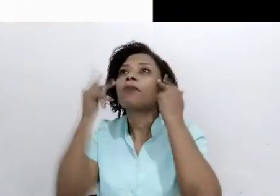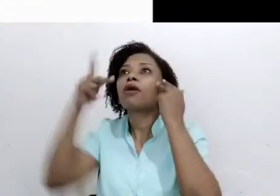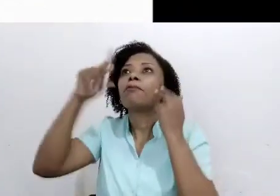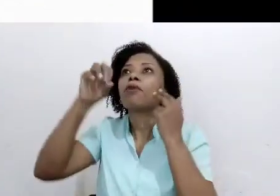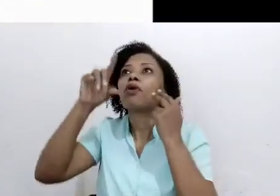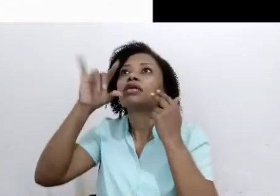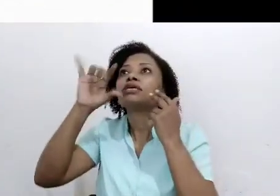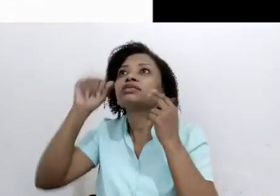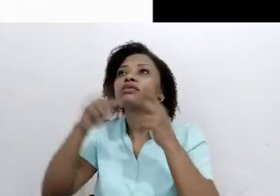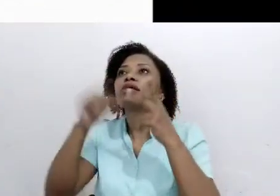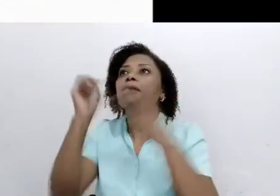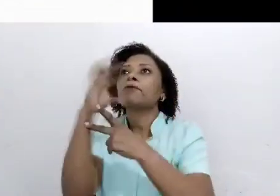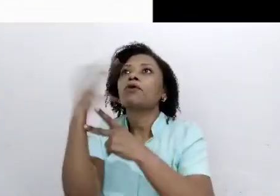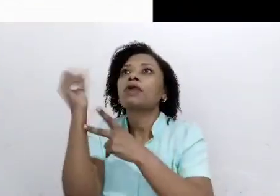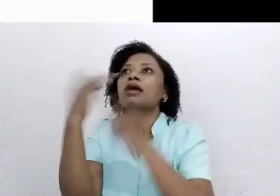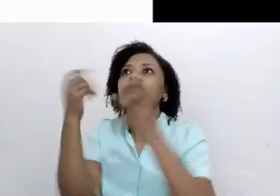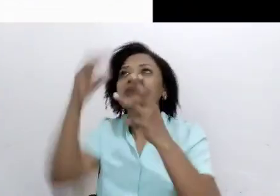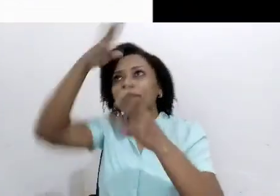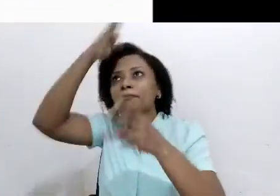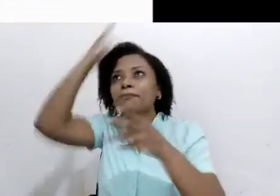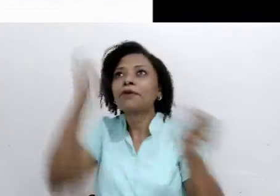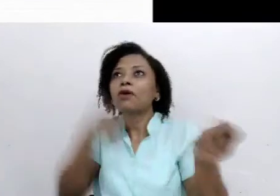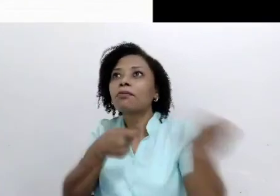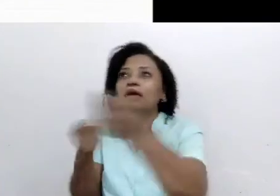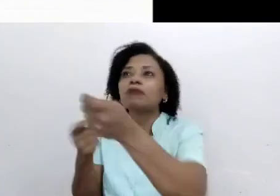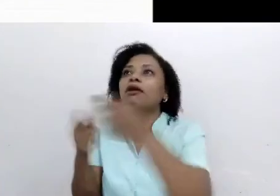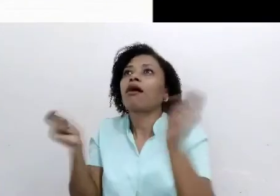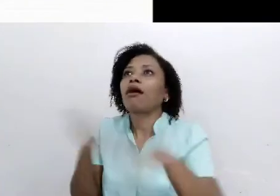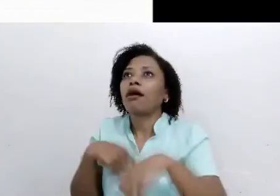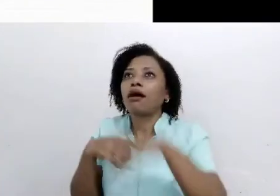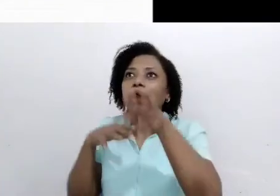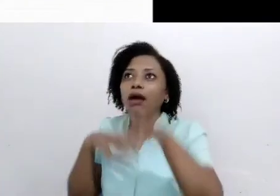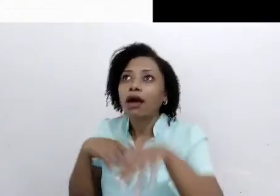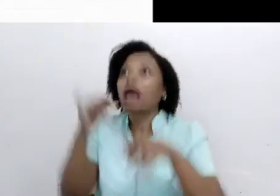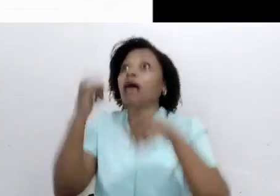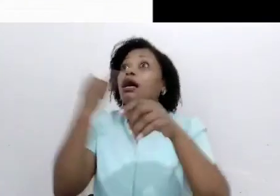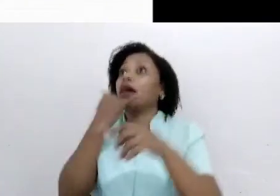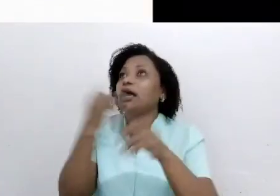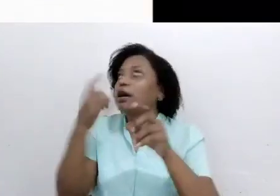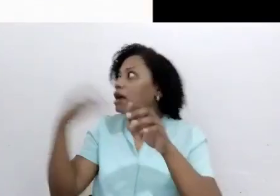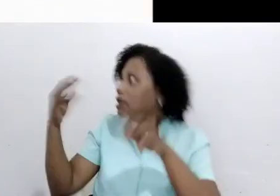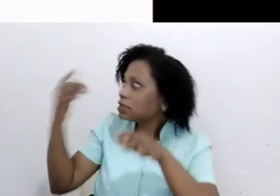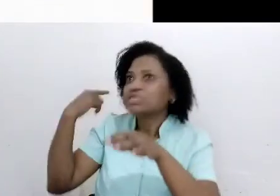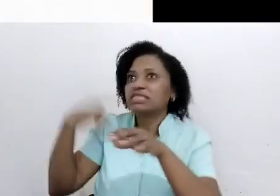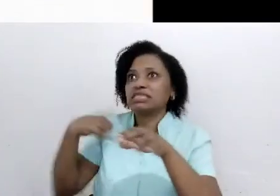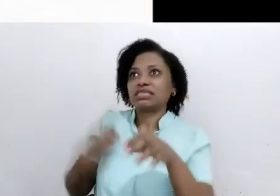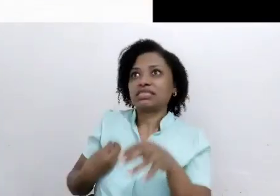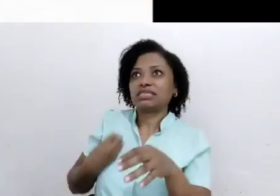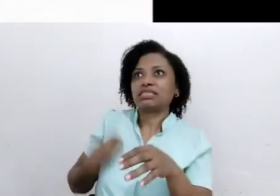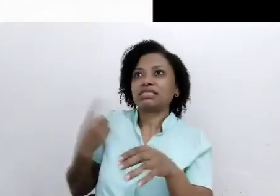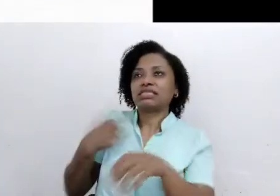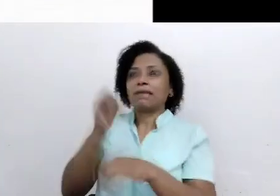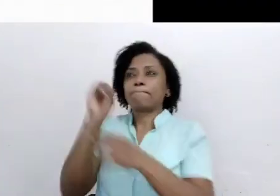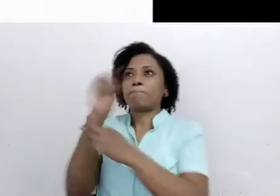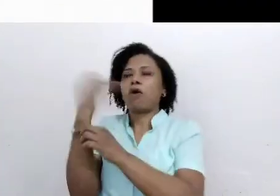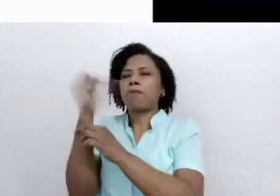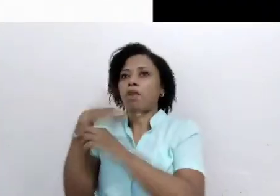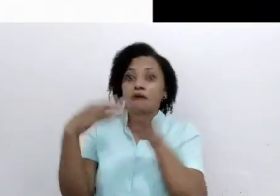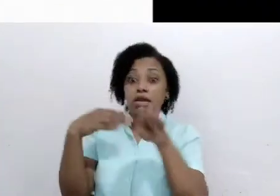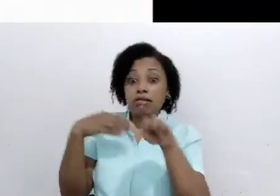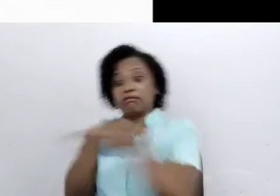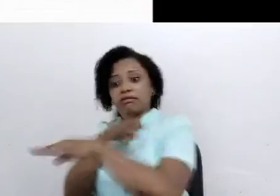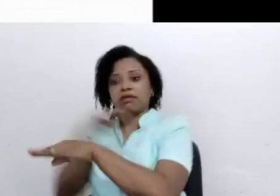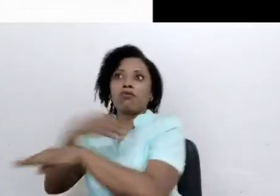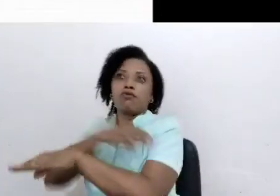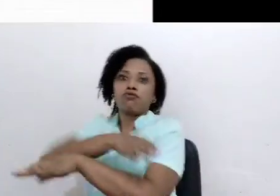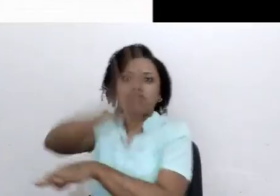ambulância, o nome bombeiro. E, logicamente, tirar o seu veículo da frente para poder dar passagem para esse veículo de segurança,